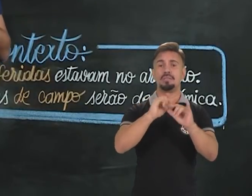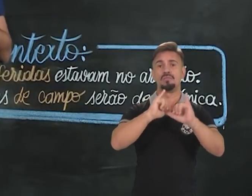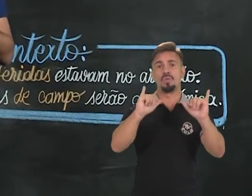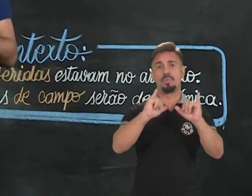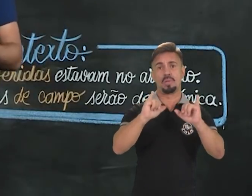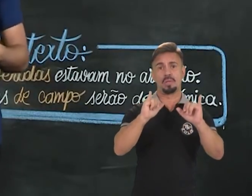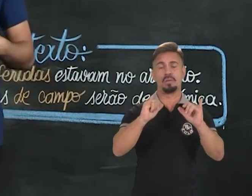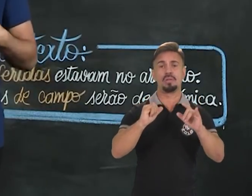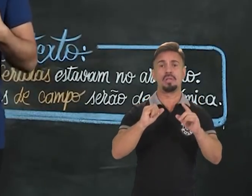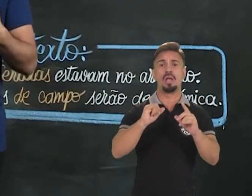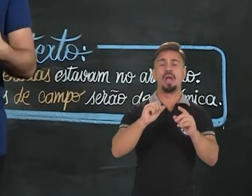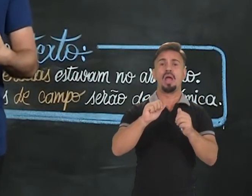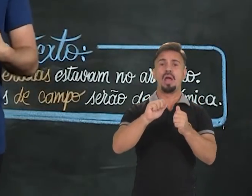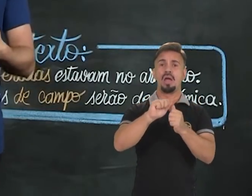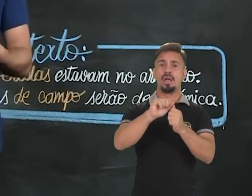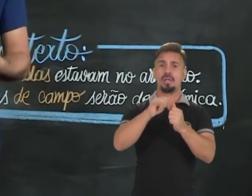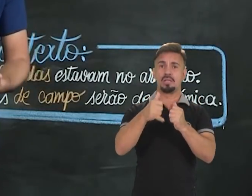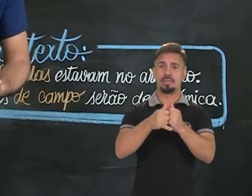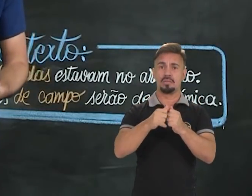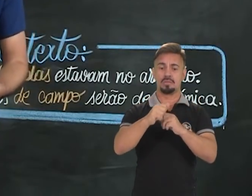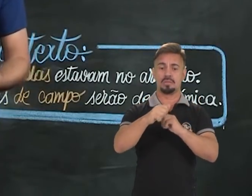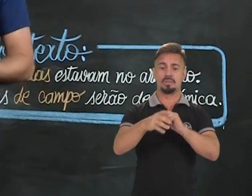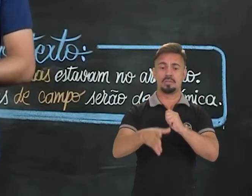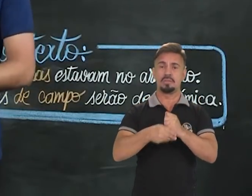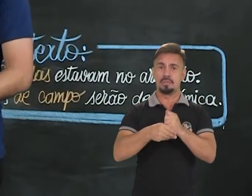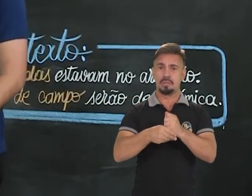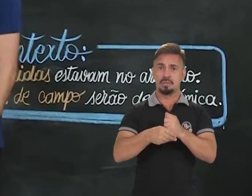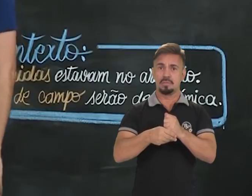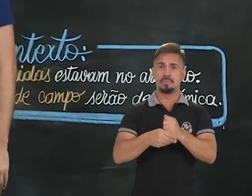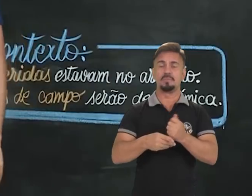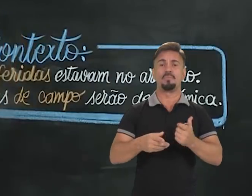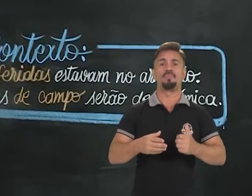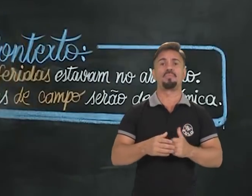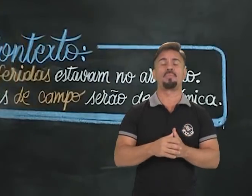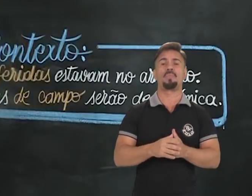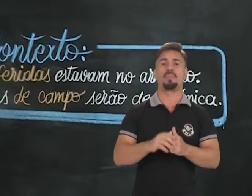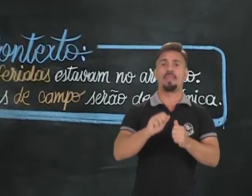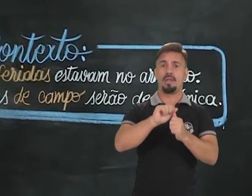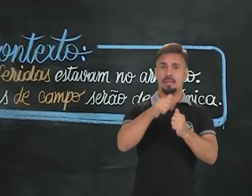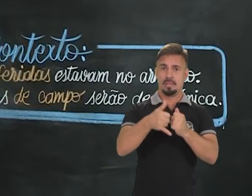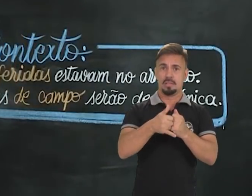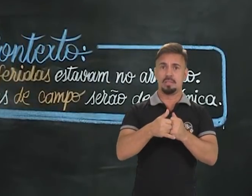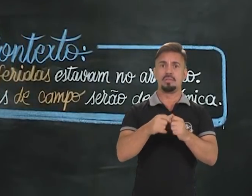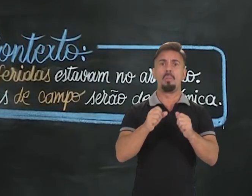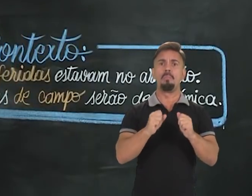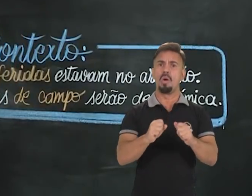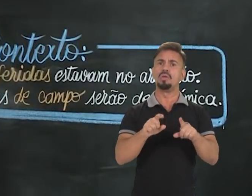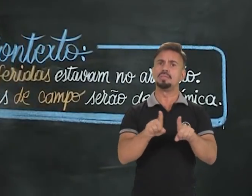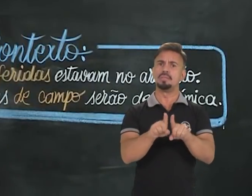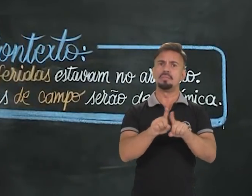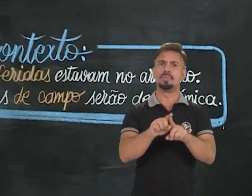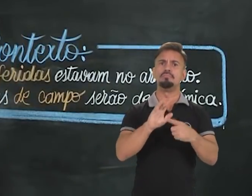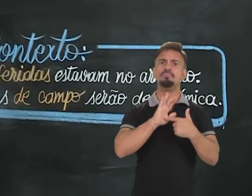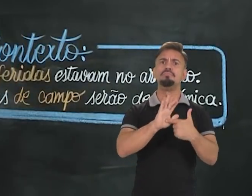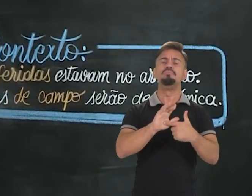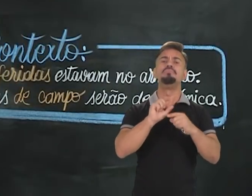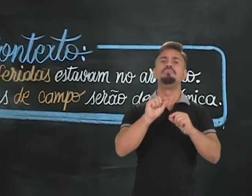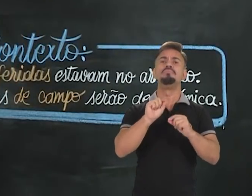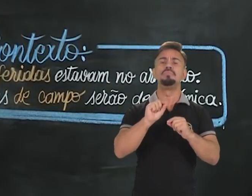chamado adjunto adnominal. Nesse caso, o adjetivo também pode vir expresso por meio de